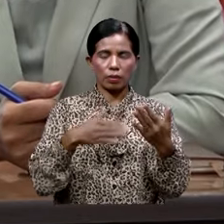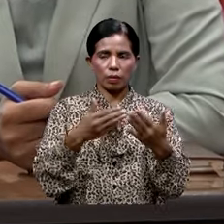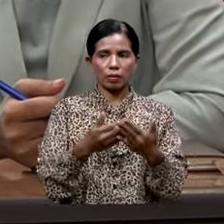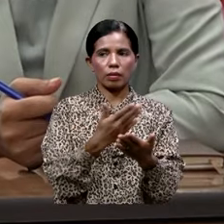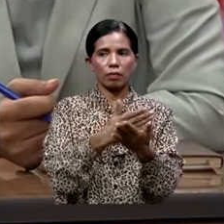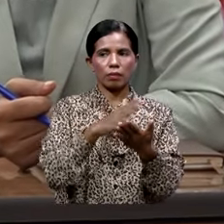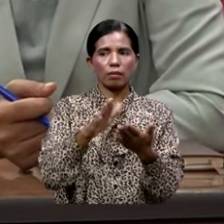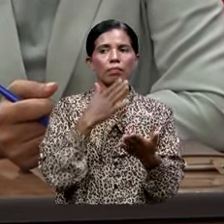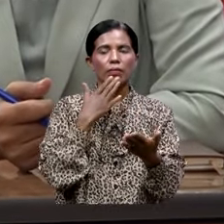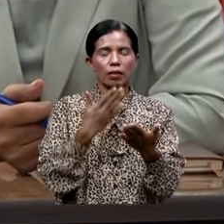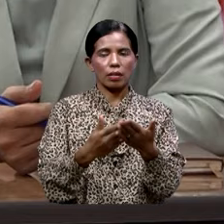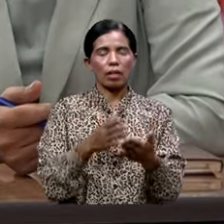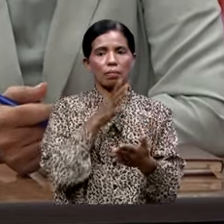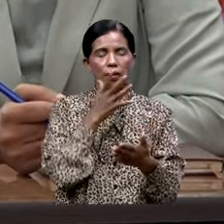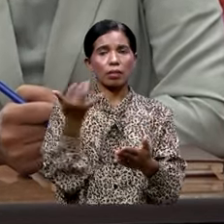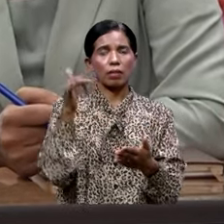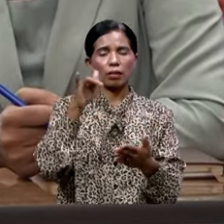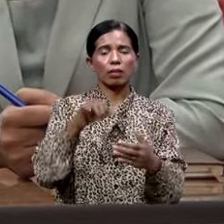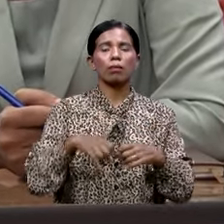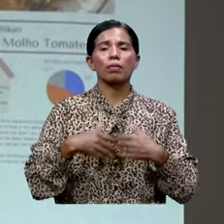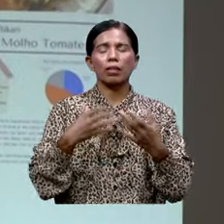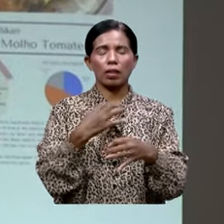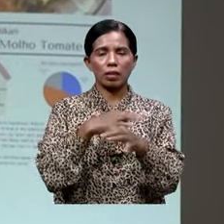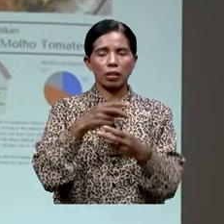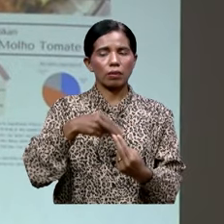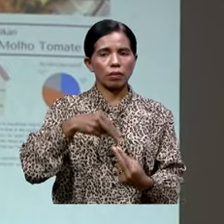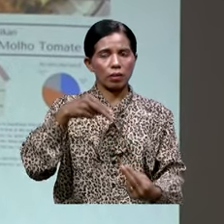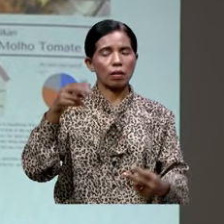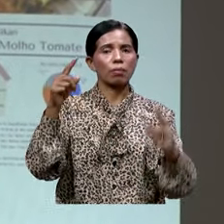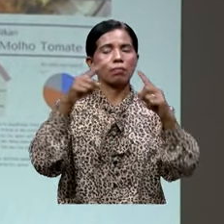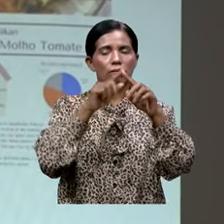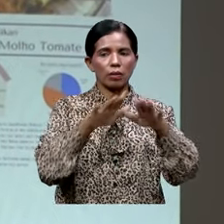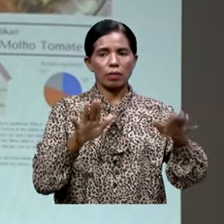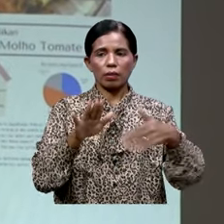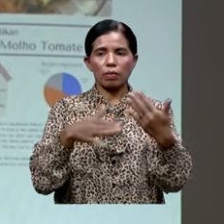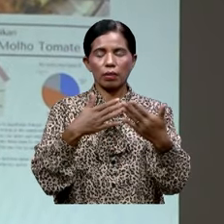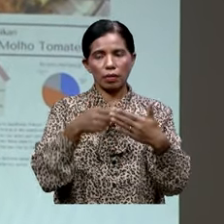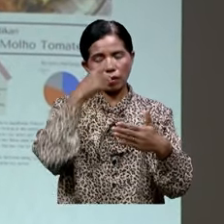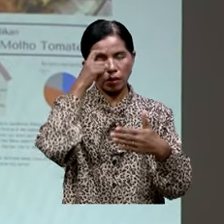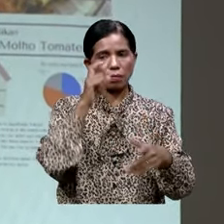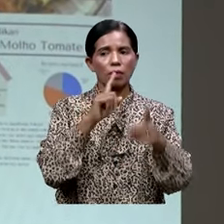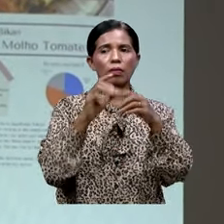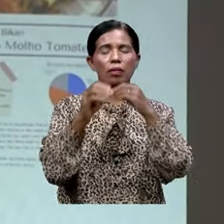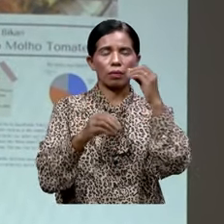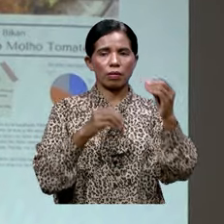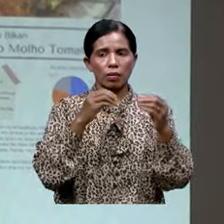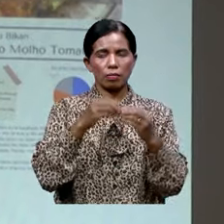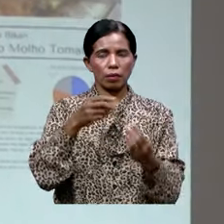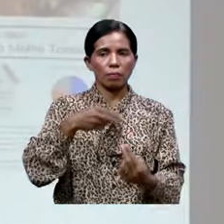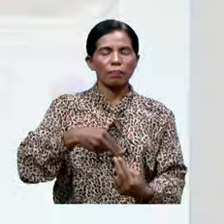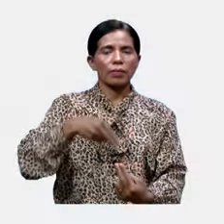melhora conhecimento inan siranyan o ensaha dia nutrição balabarik sira. Tamba kulia konaba mal